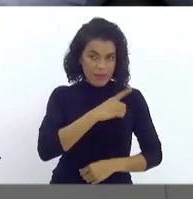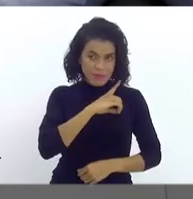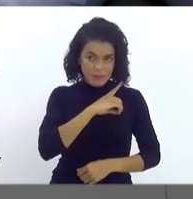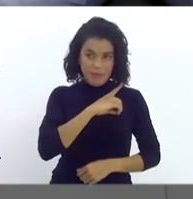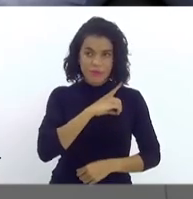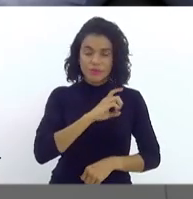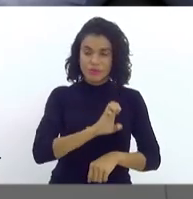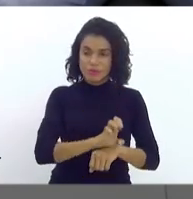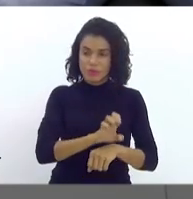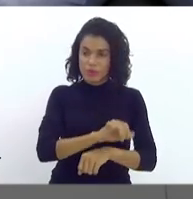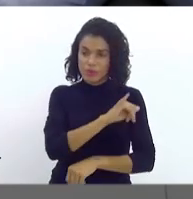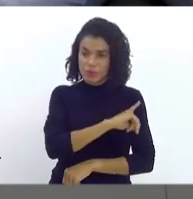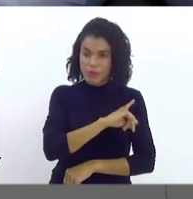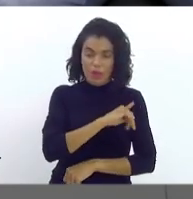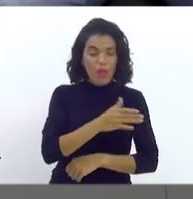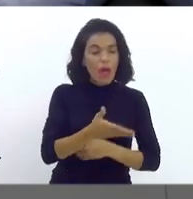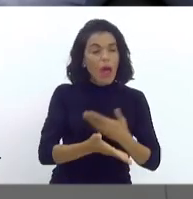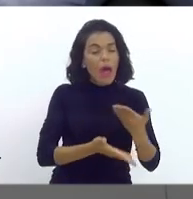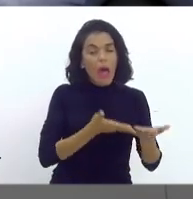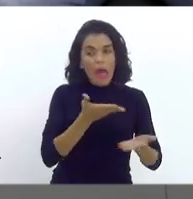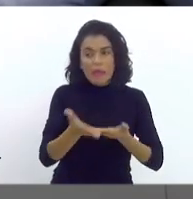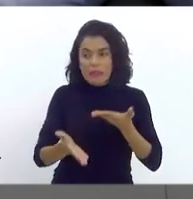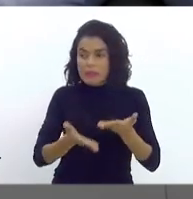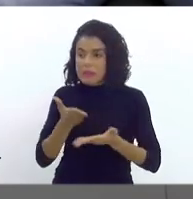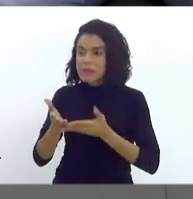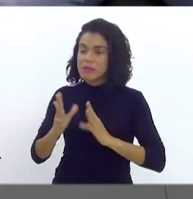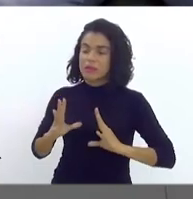ela atende a todas as concessionárias do